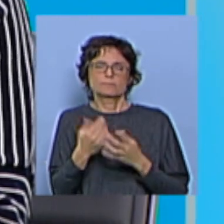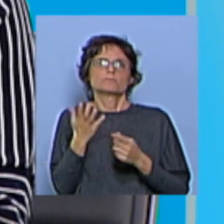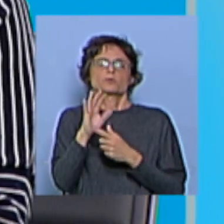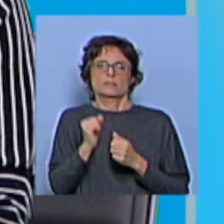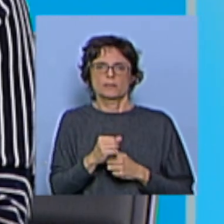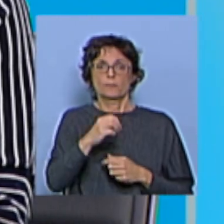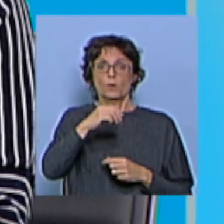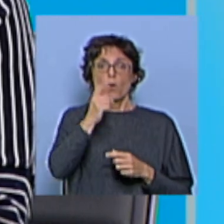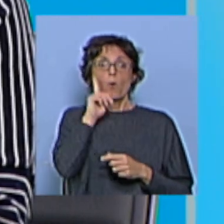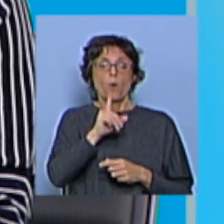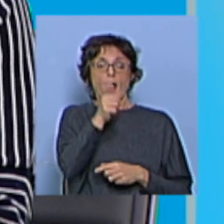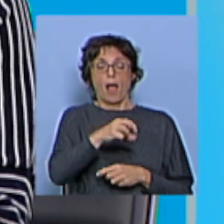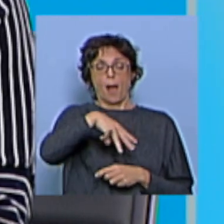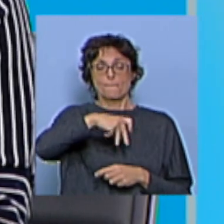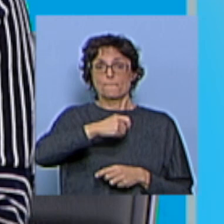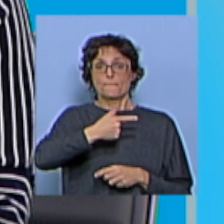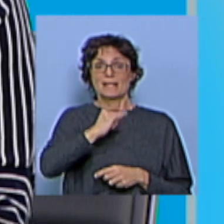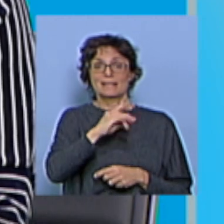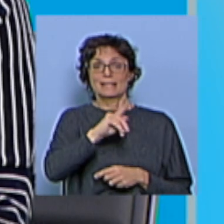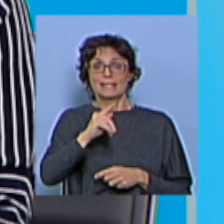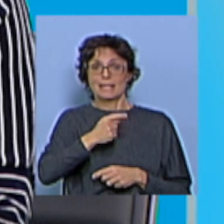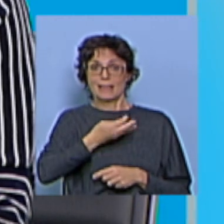por exemplo, ou mesmo no Andrade,